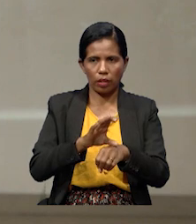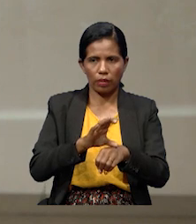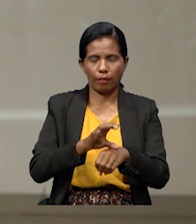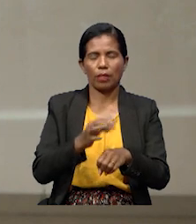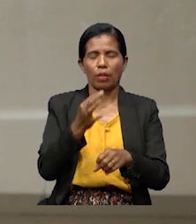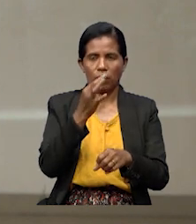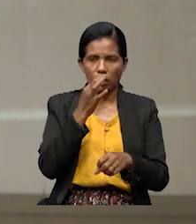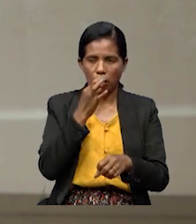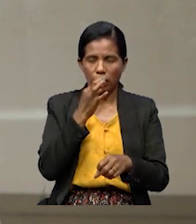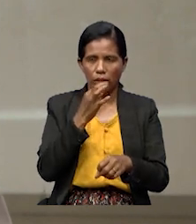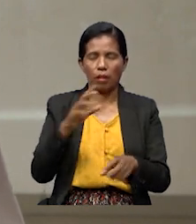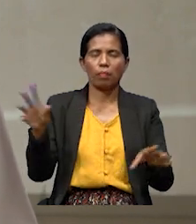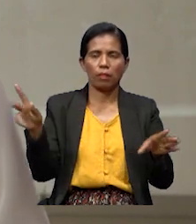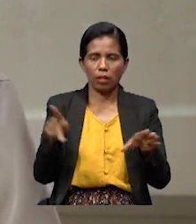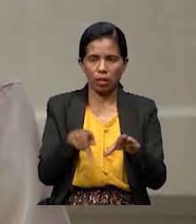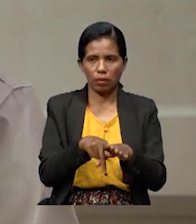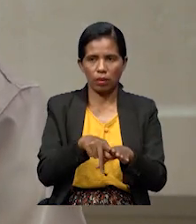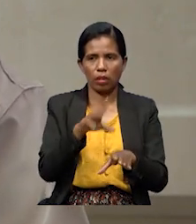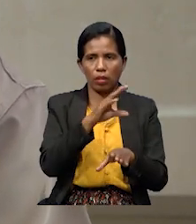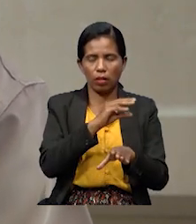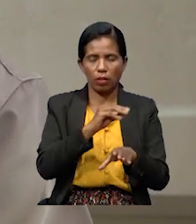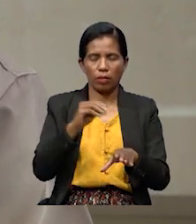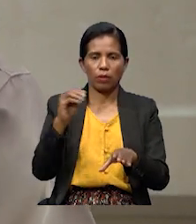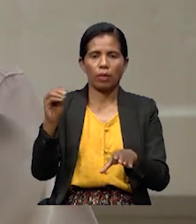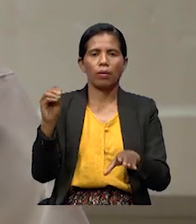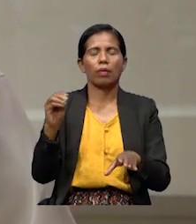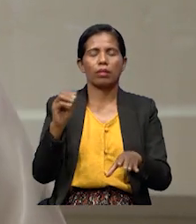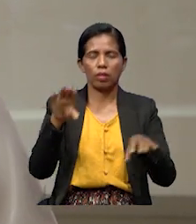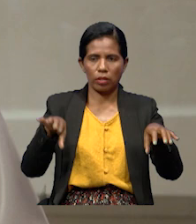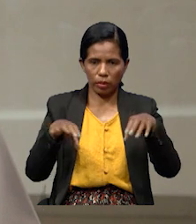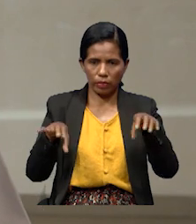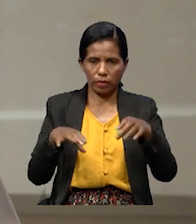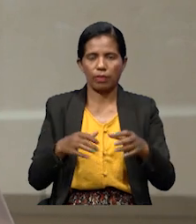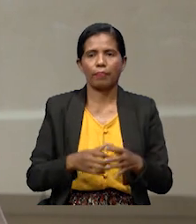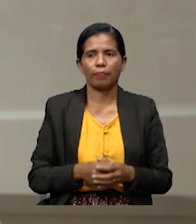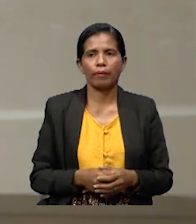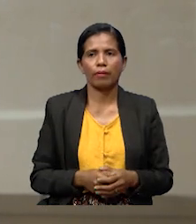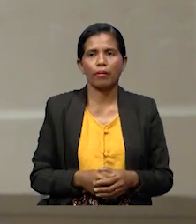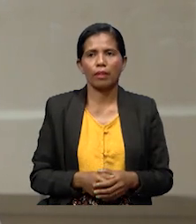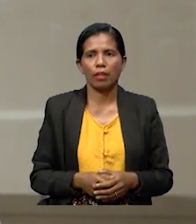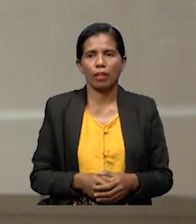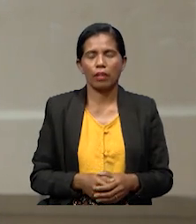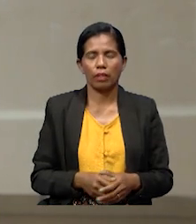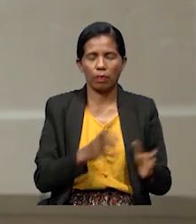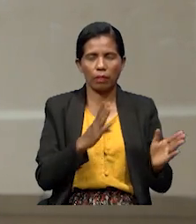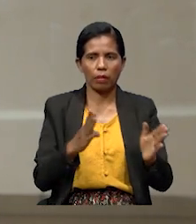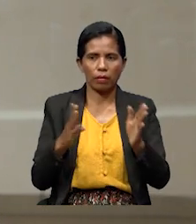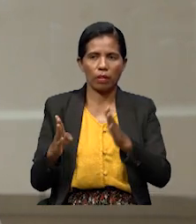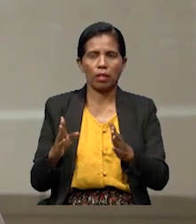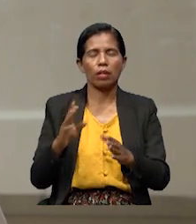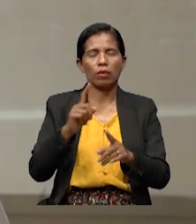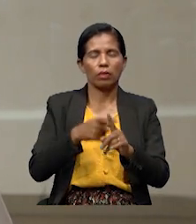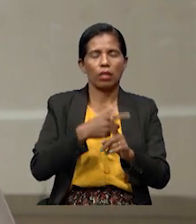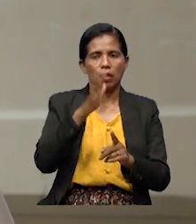comunhão, participação e missão. Então, ia, durante a preparação, 5 meses de ninho